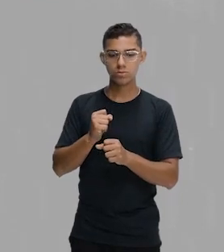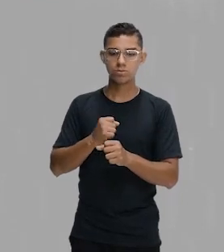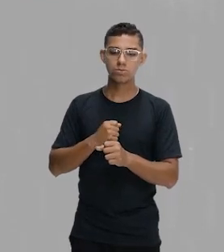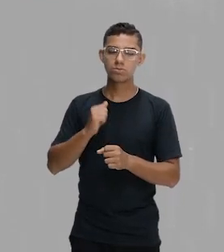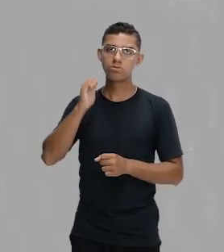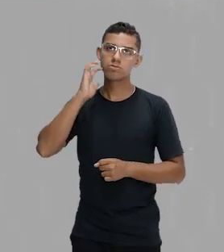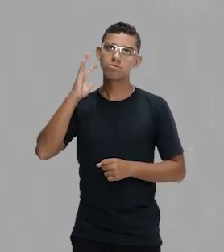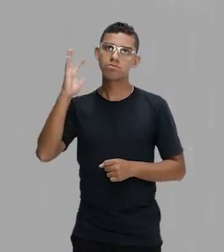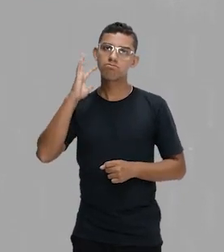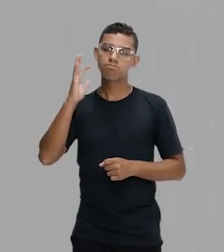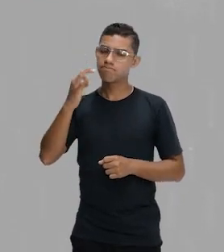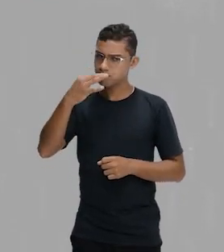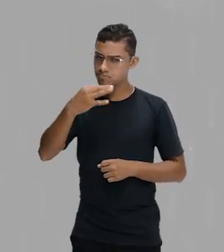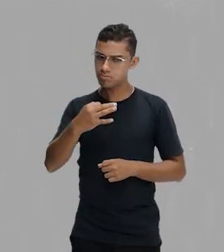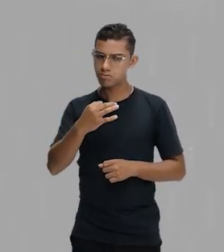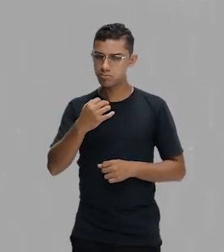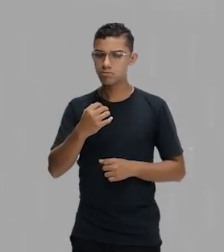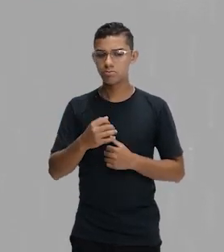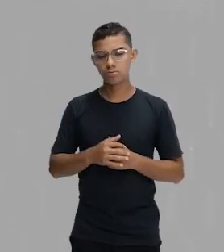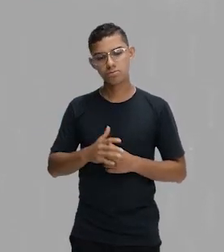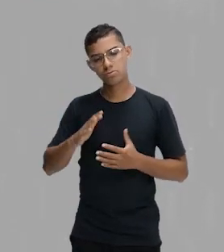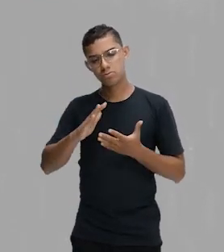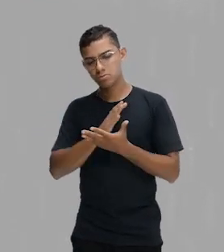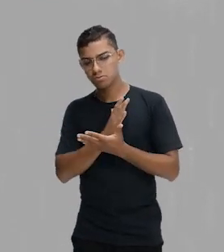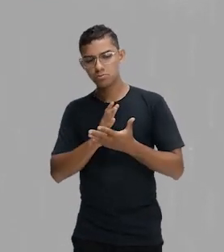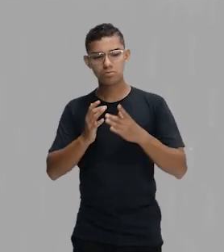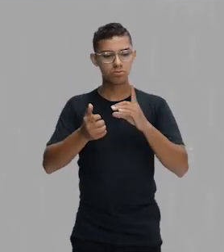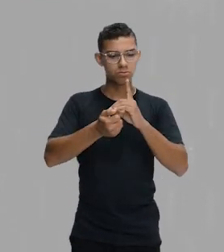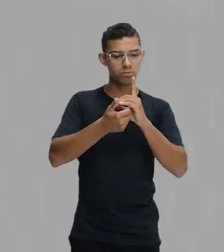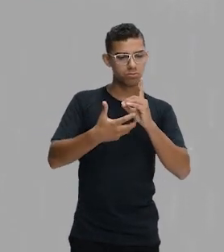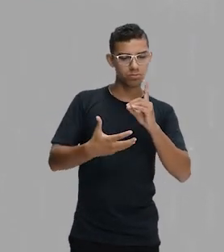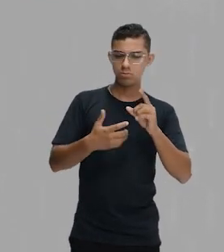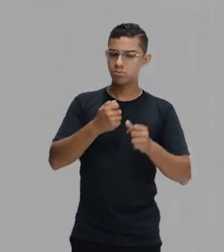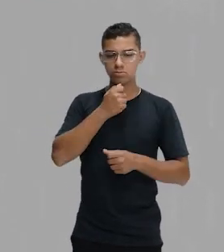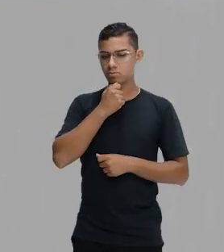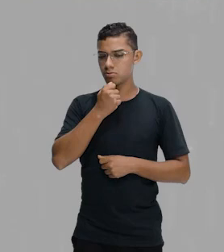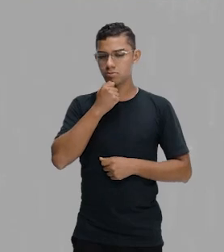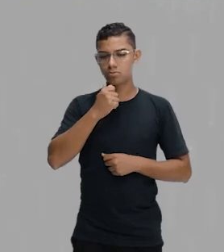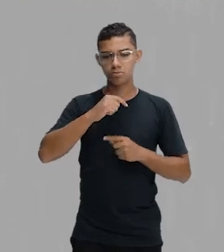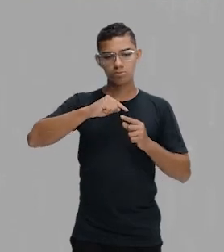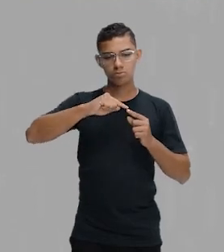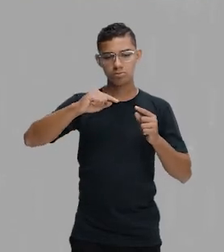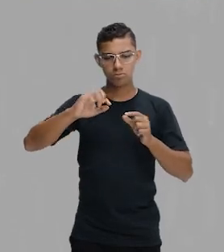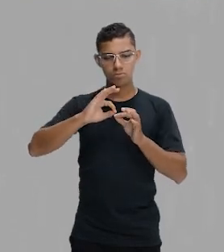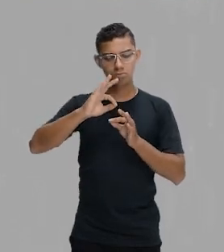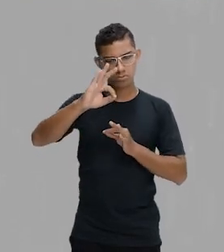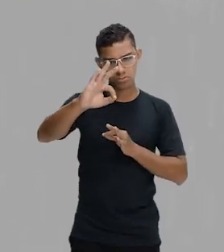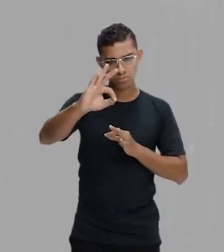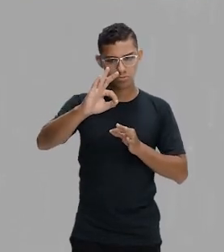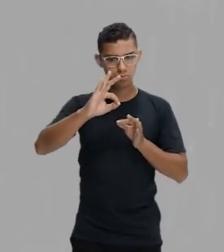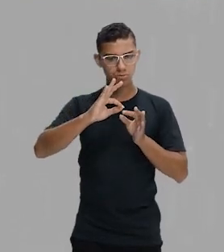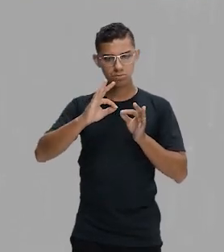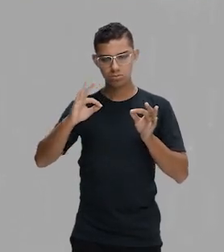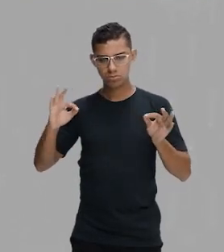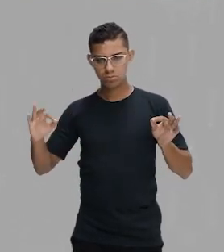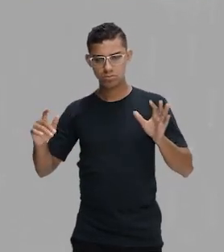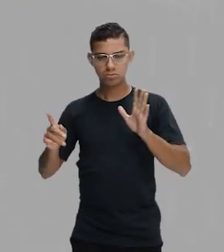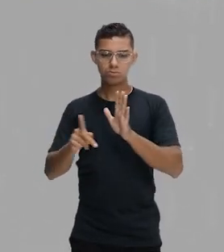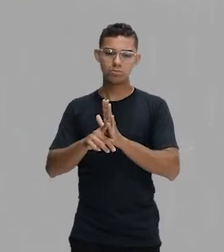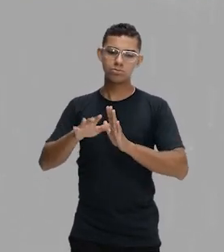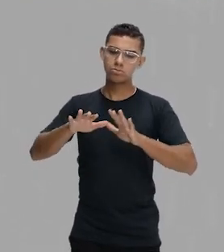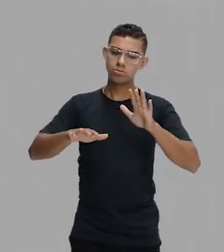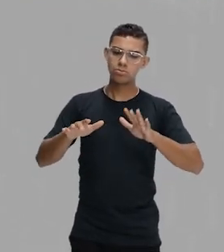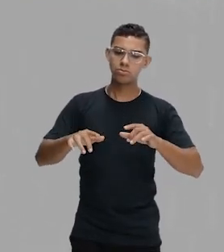traçou, estava correto. Talvez alguns dados ali que não estavam muito corretos, quanto à própria distância, né, ou o próprio